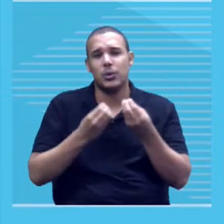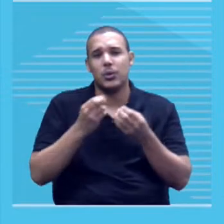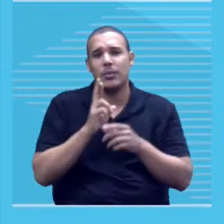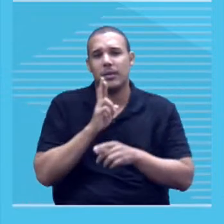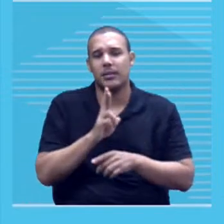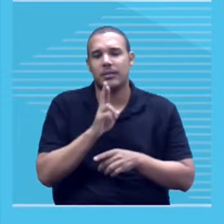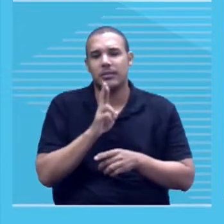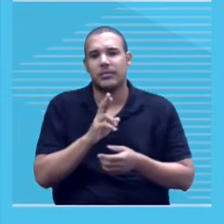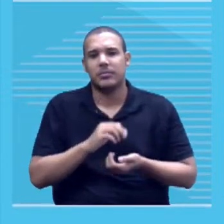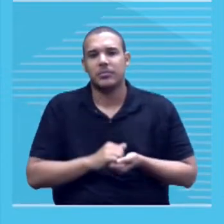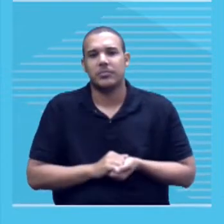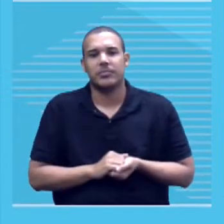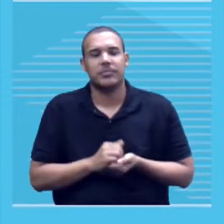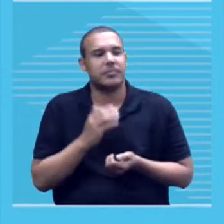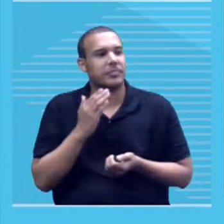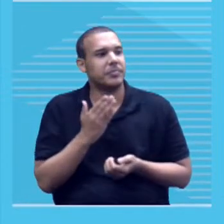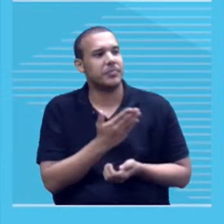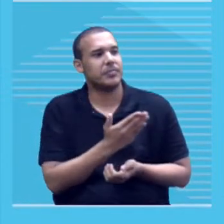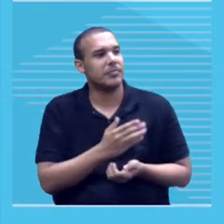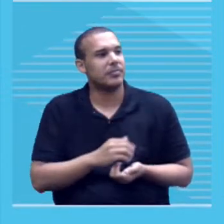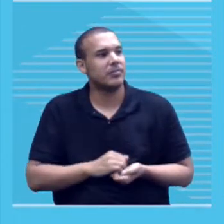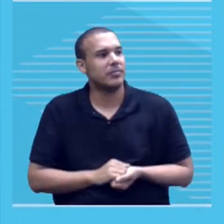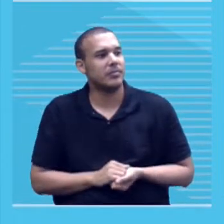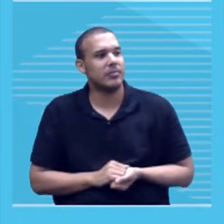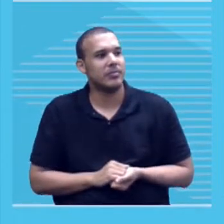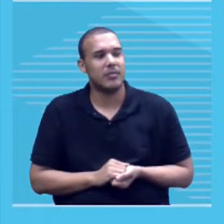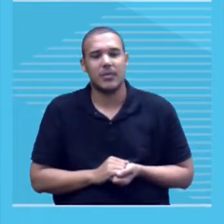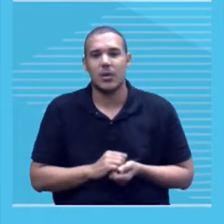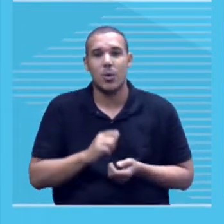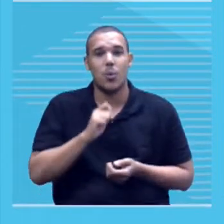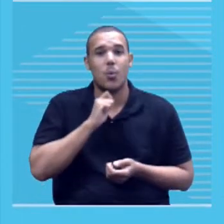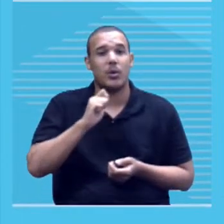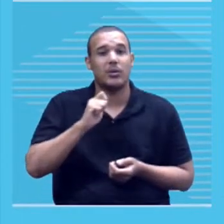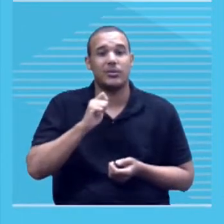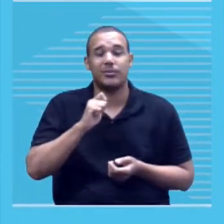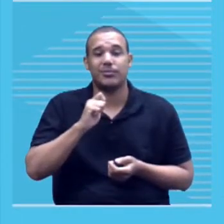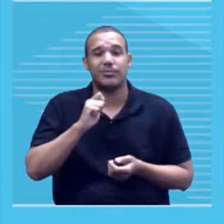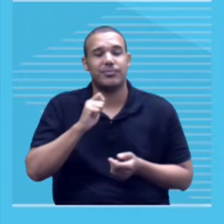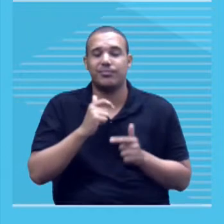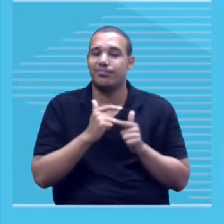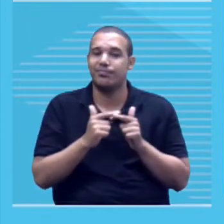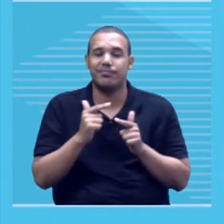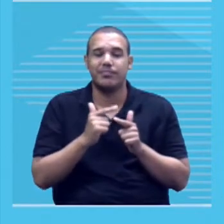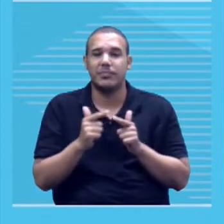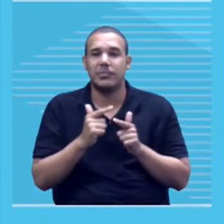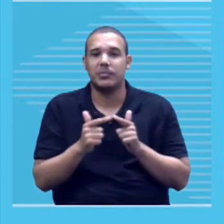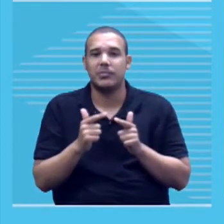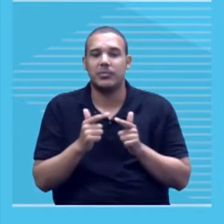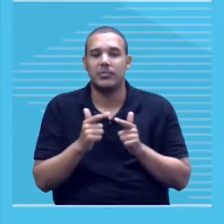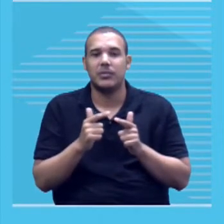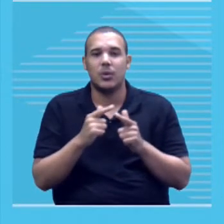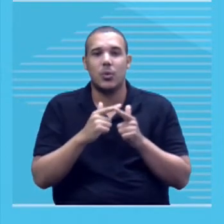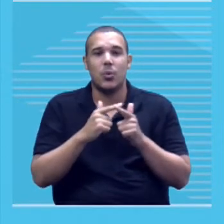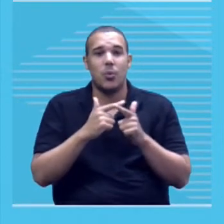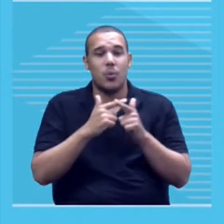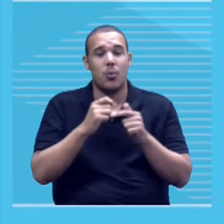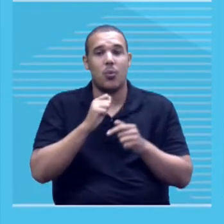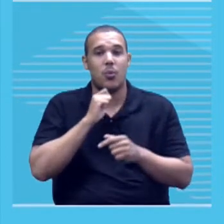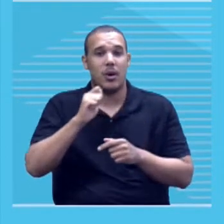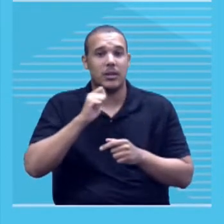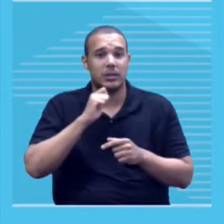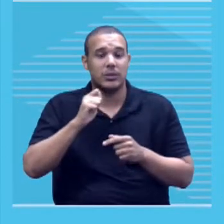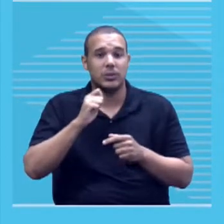O menor valor adequado é o azul queimou, né? Quem foi que queimou? Não lembro. O azul e o amarelo. O